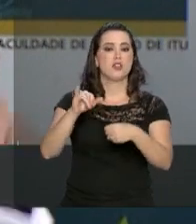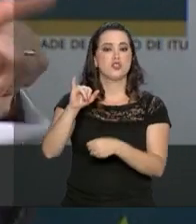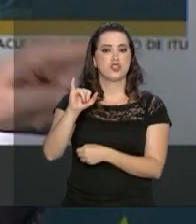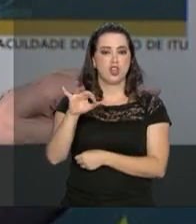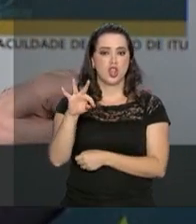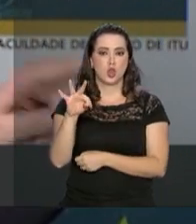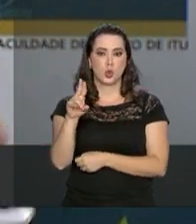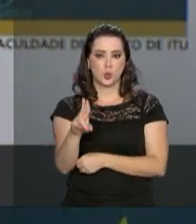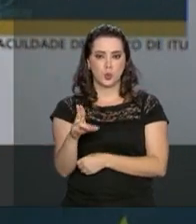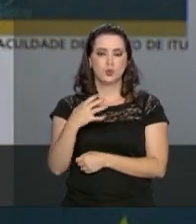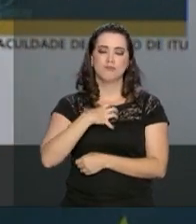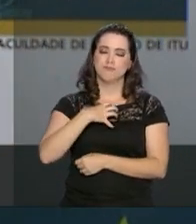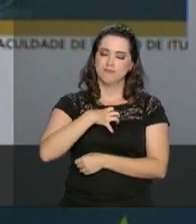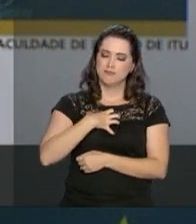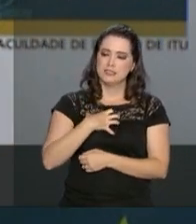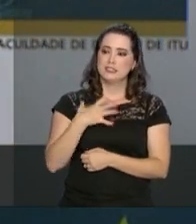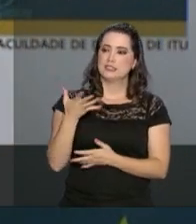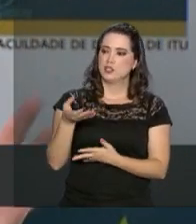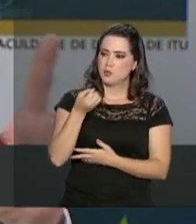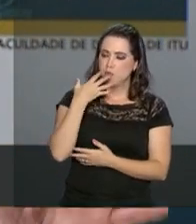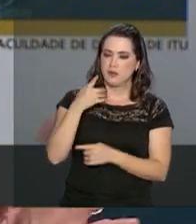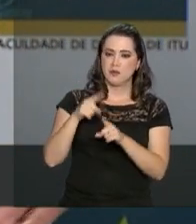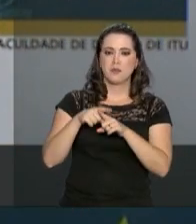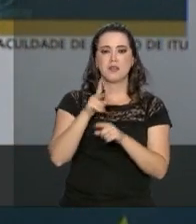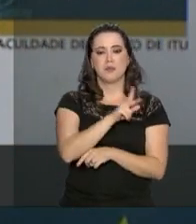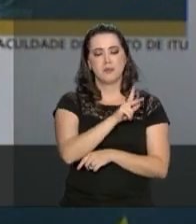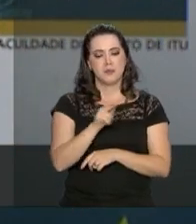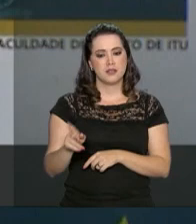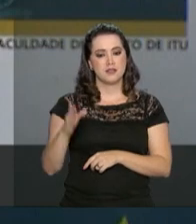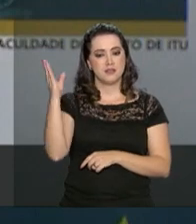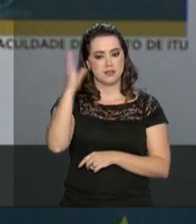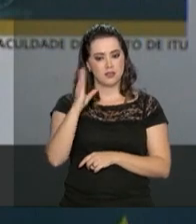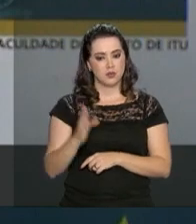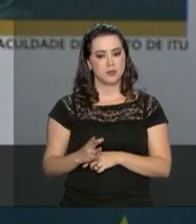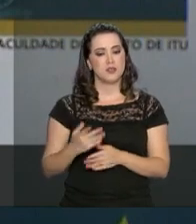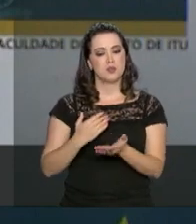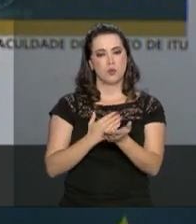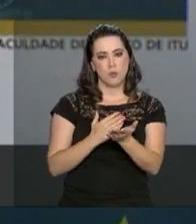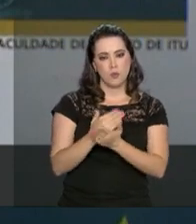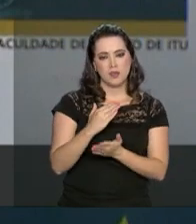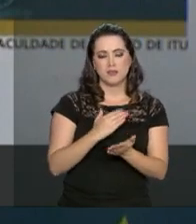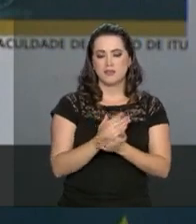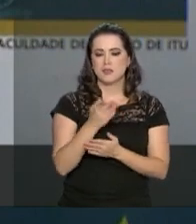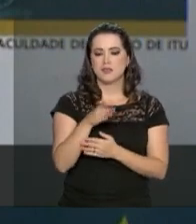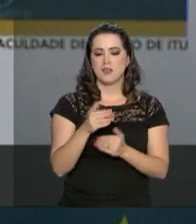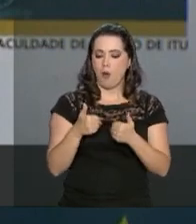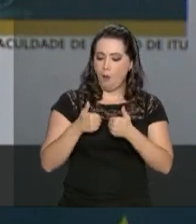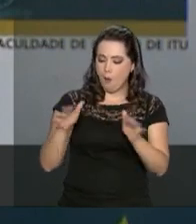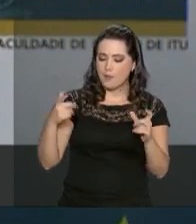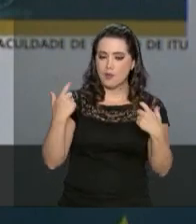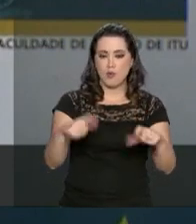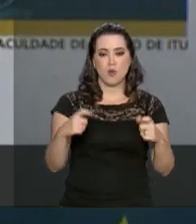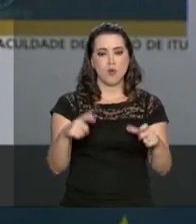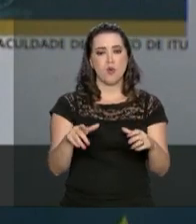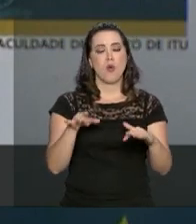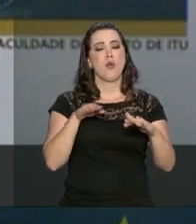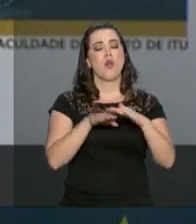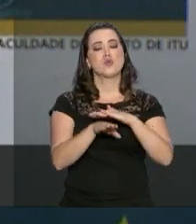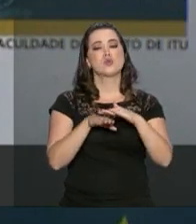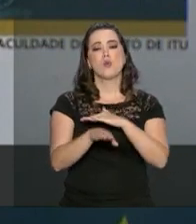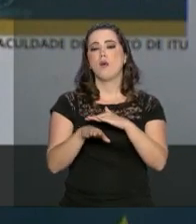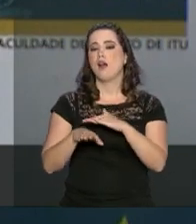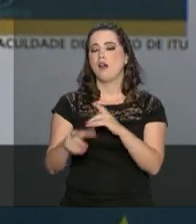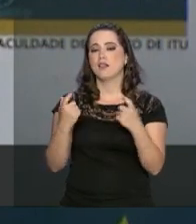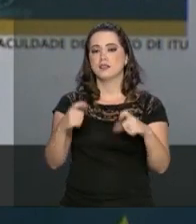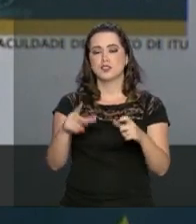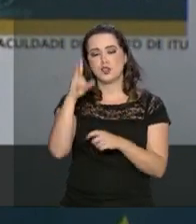comigo, berço que foi da República, teve com este presidente ao inaugurarmos